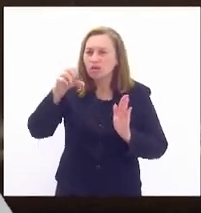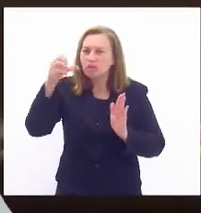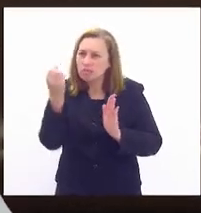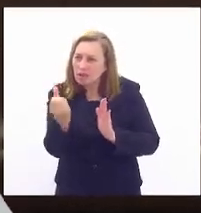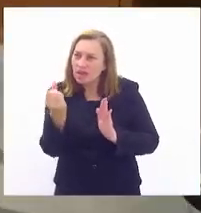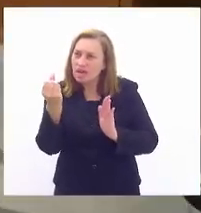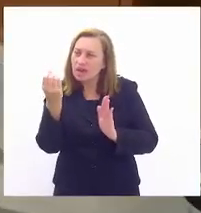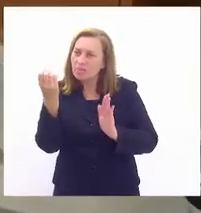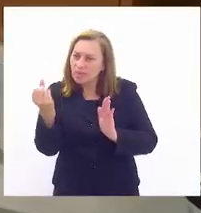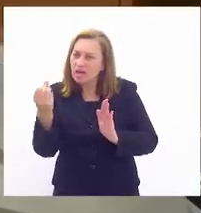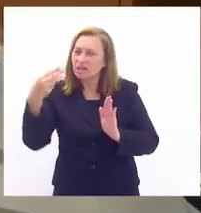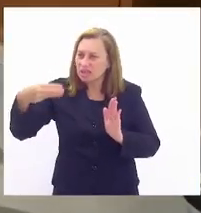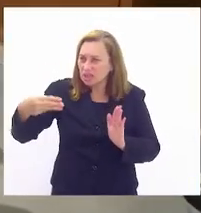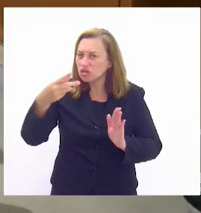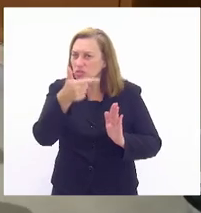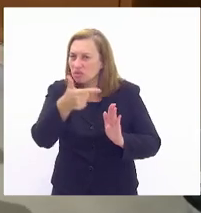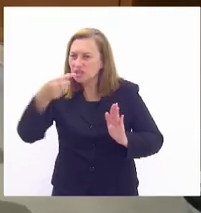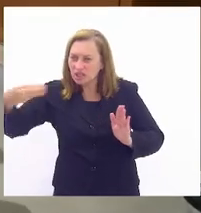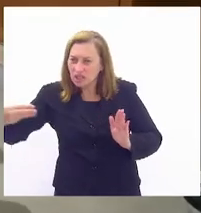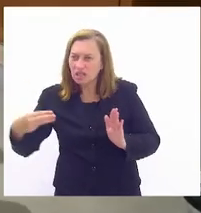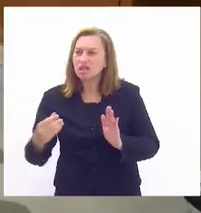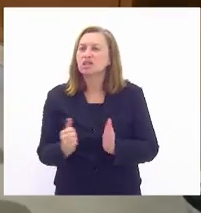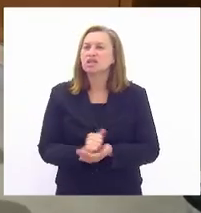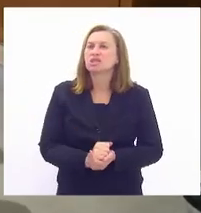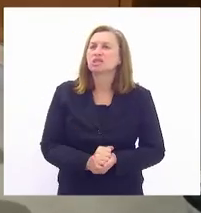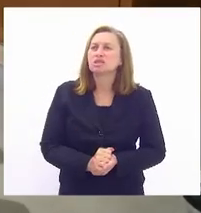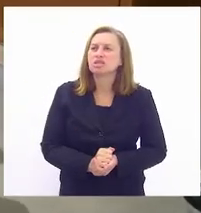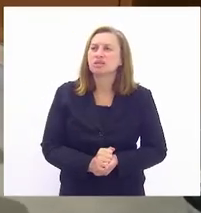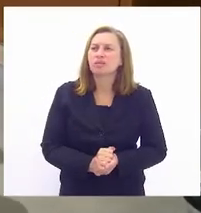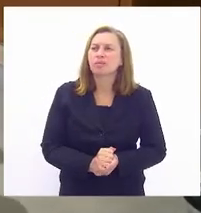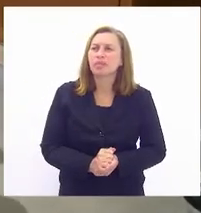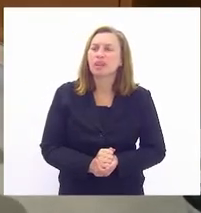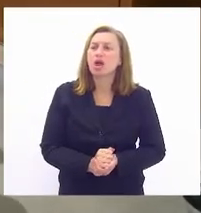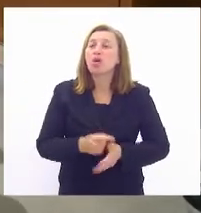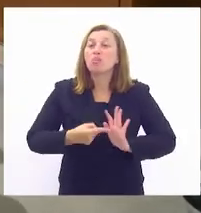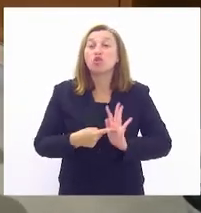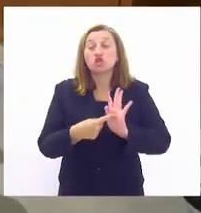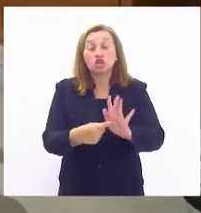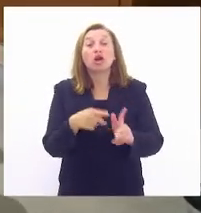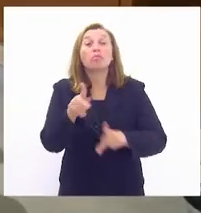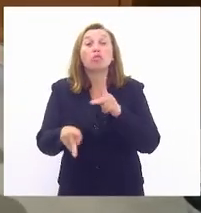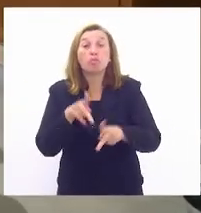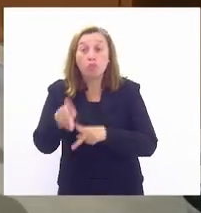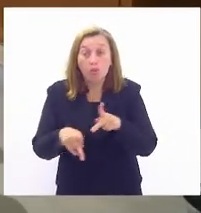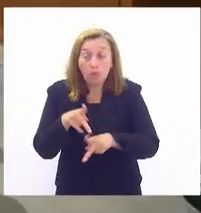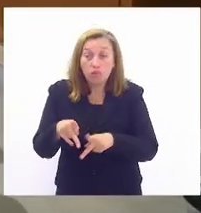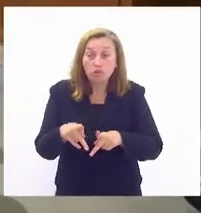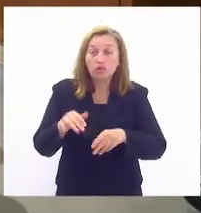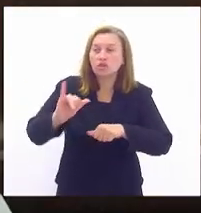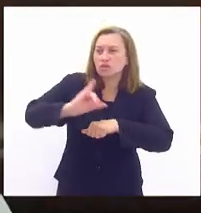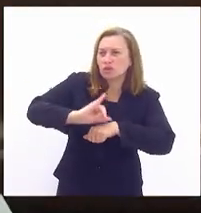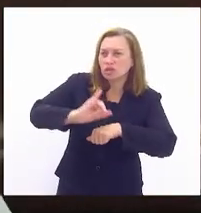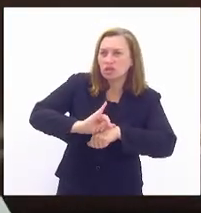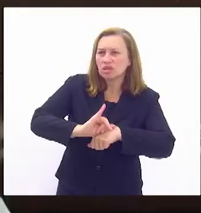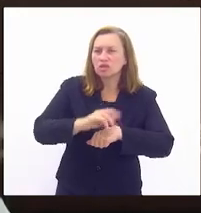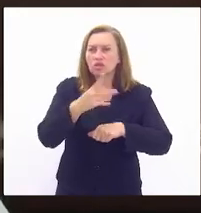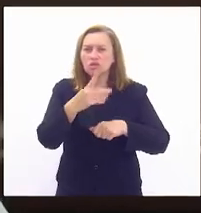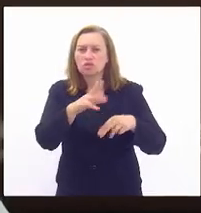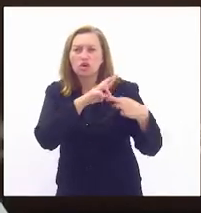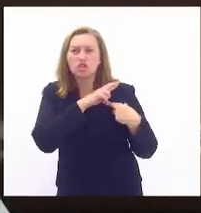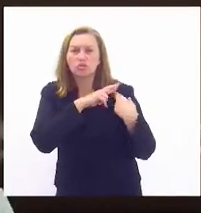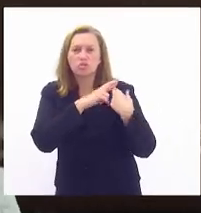2023, como uma forma de mostrar para a população de Volta Redonda o seu posicionamento, o